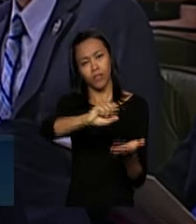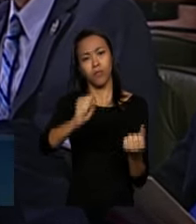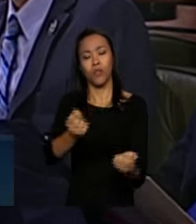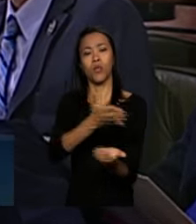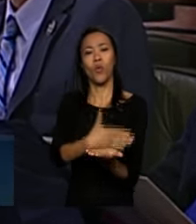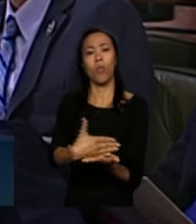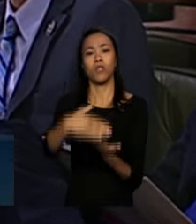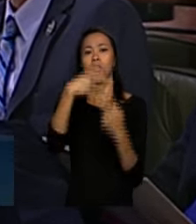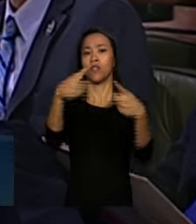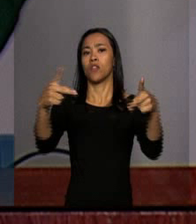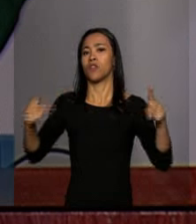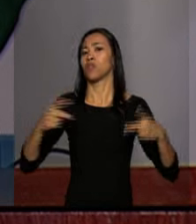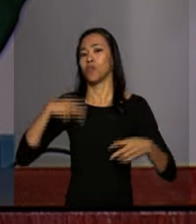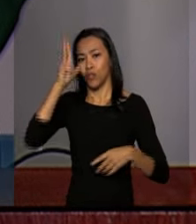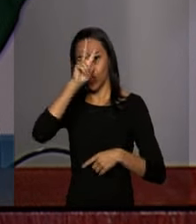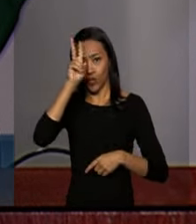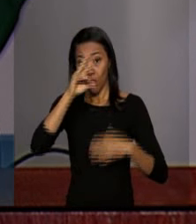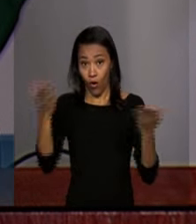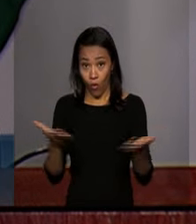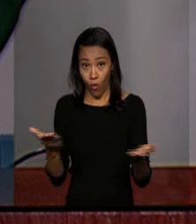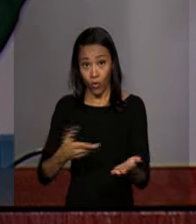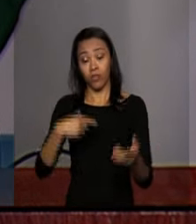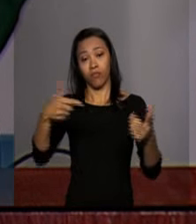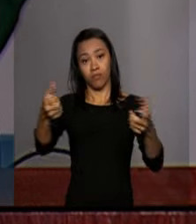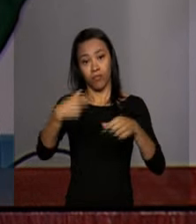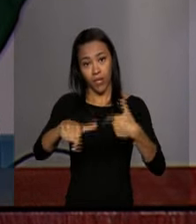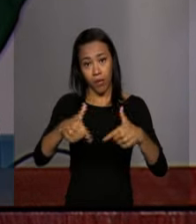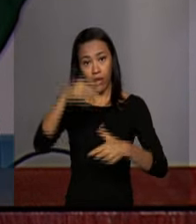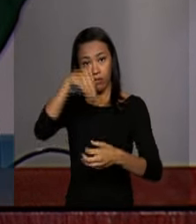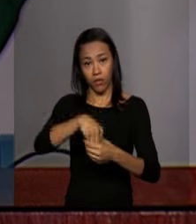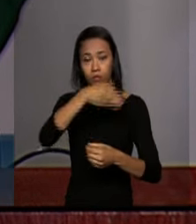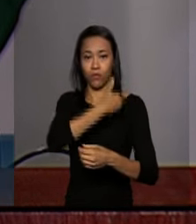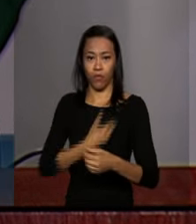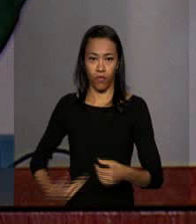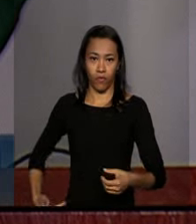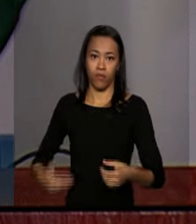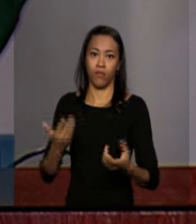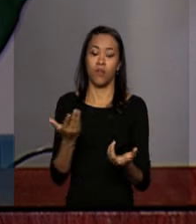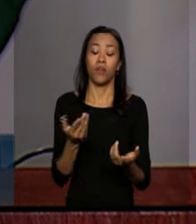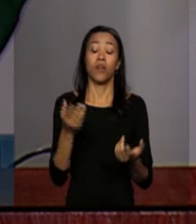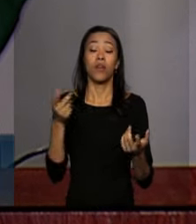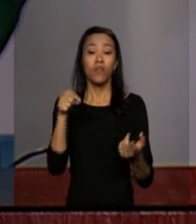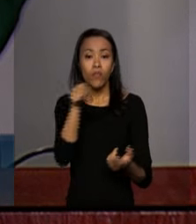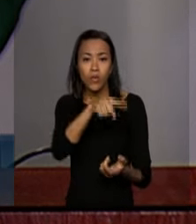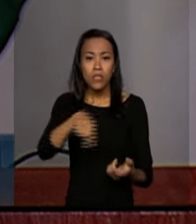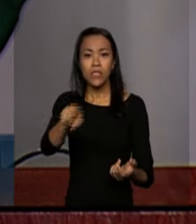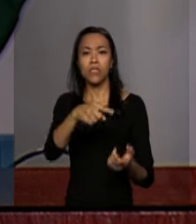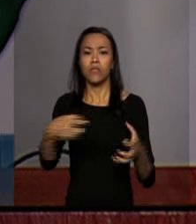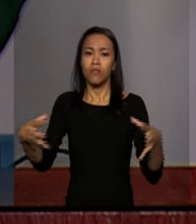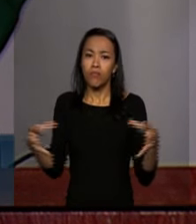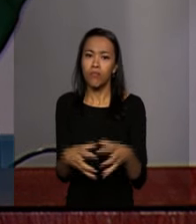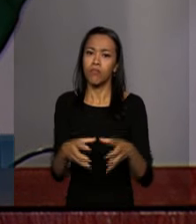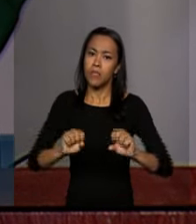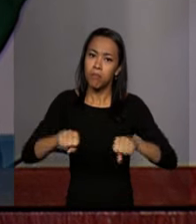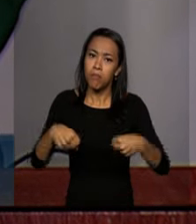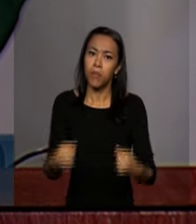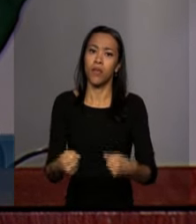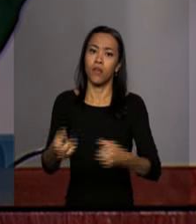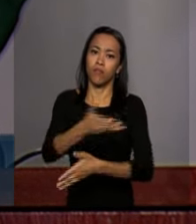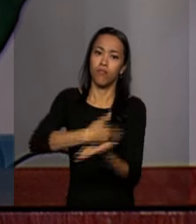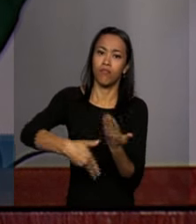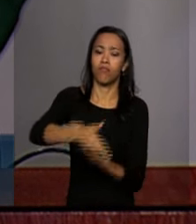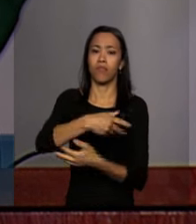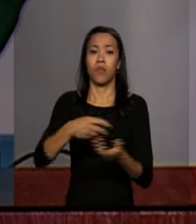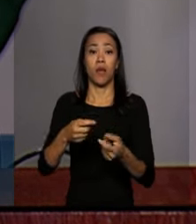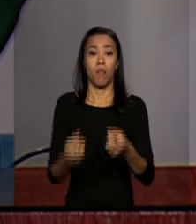jornada como funcionários do Serviço Exterior Brasileiro, participantes plenos do empenho coletivo na formulação e